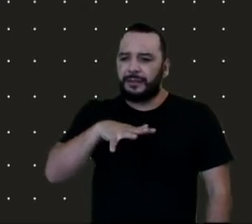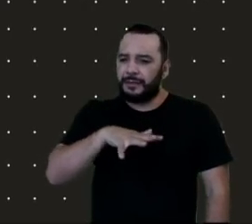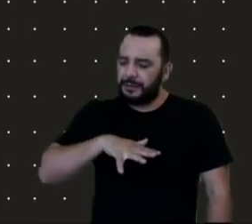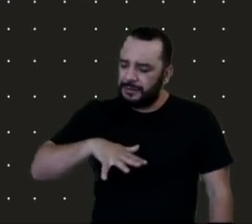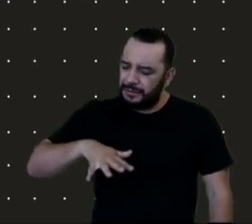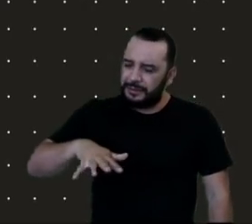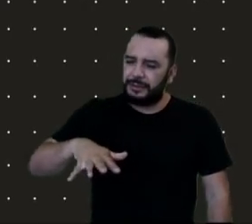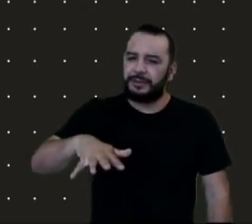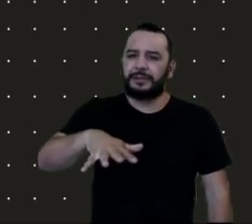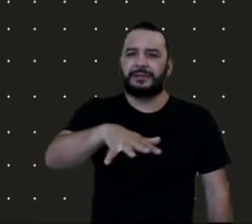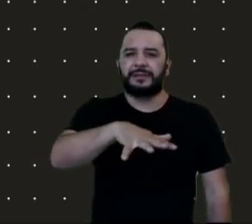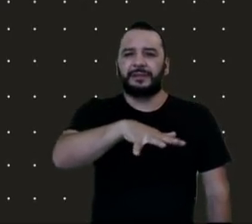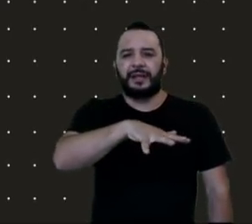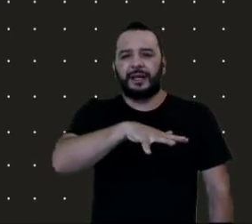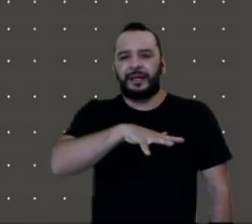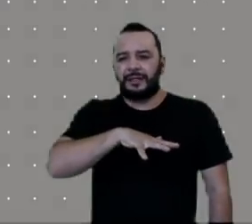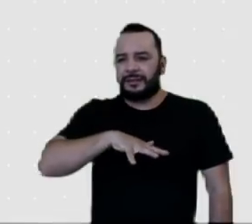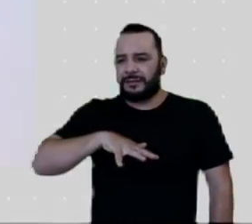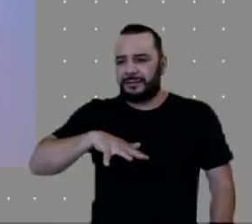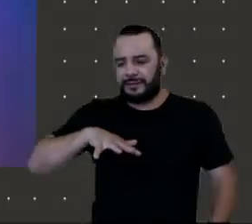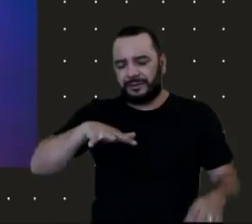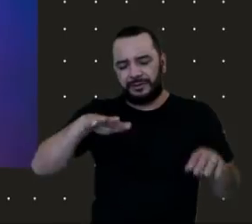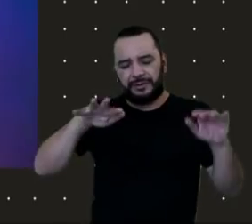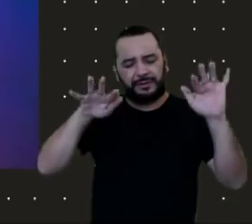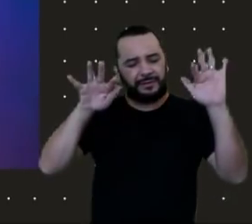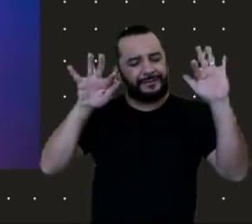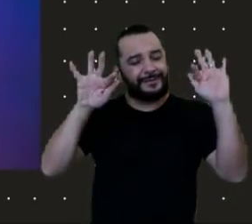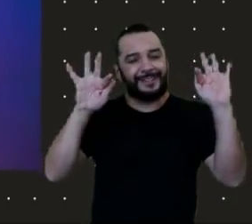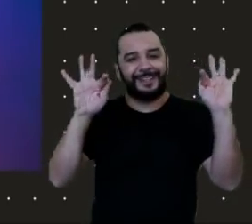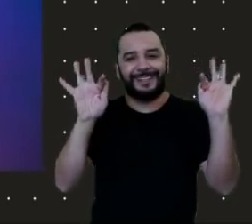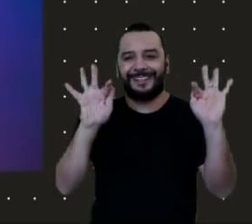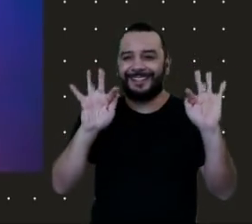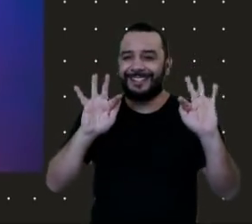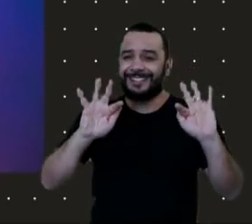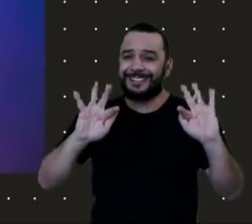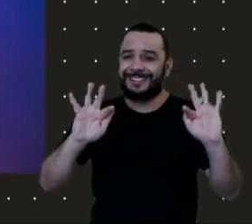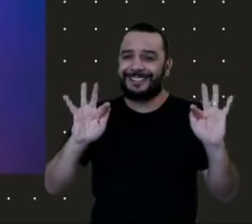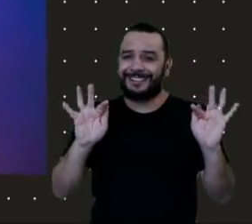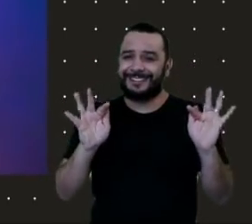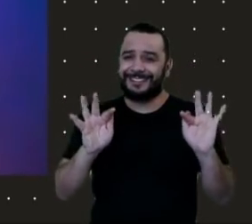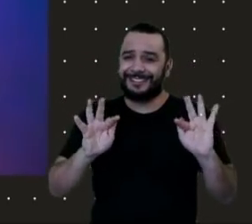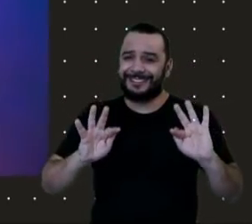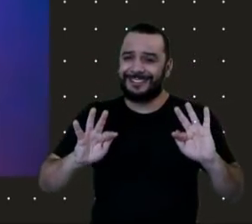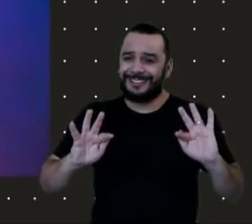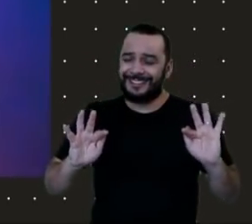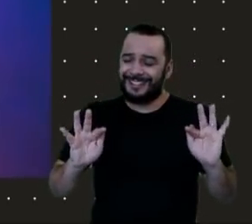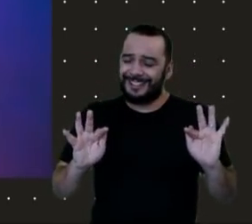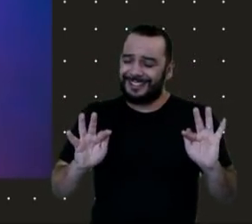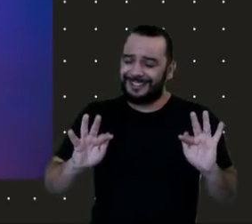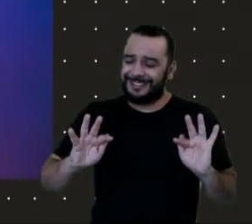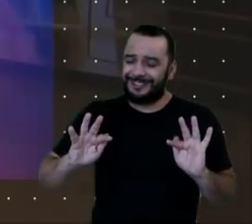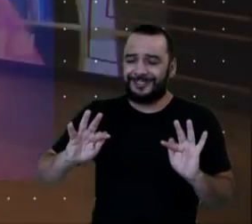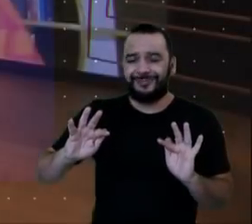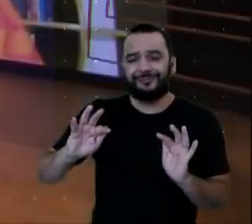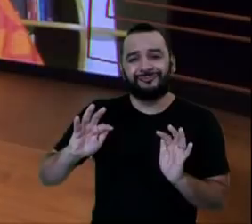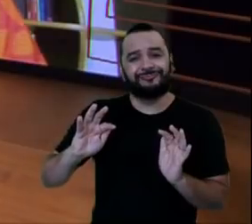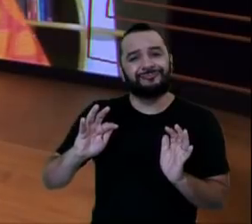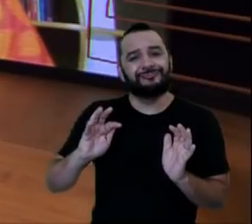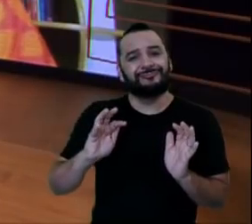participar no festival, uma música maravilhosa. No meio da noite,